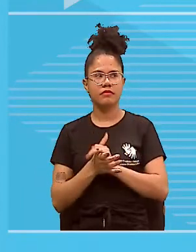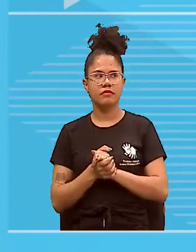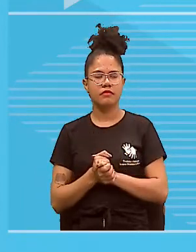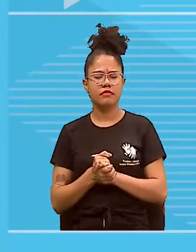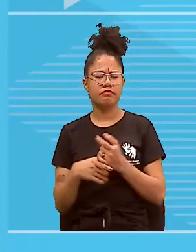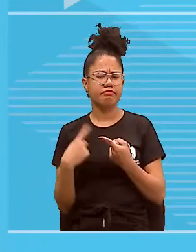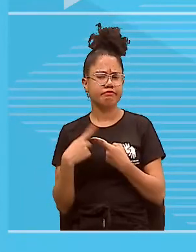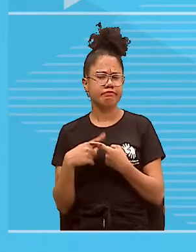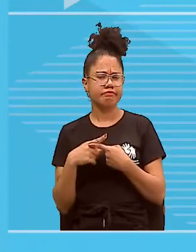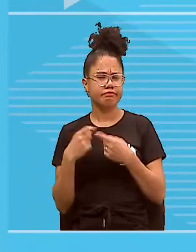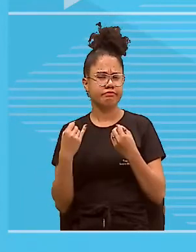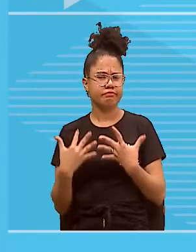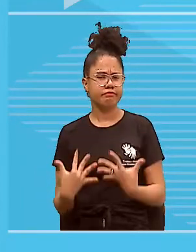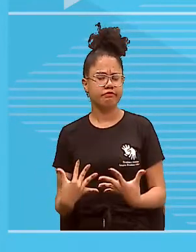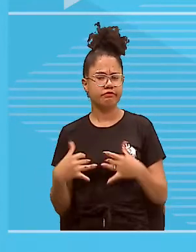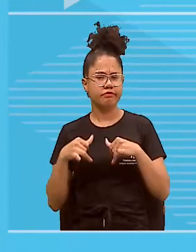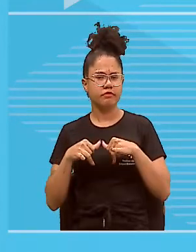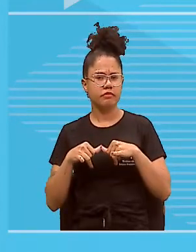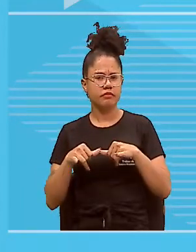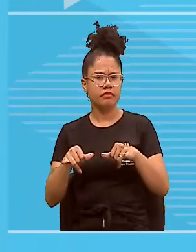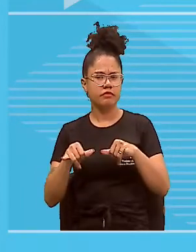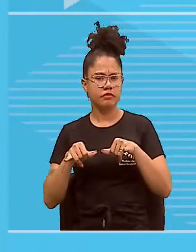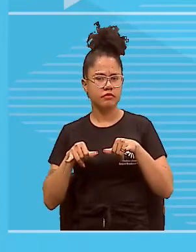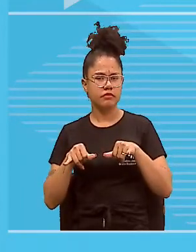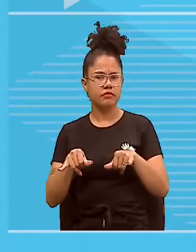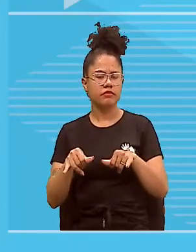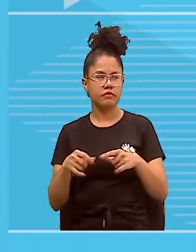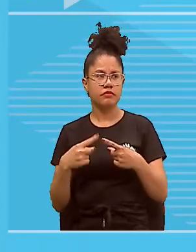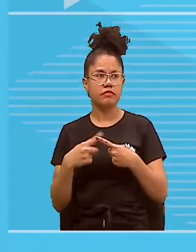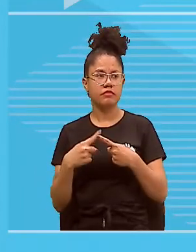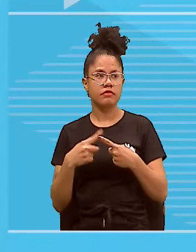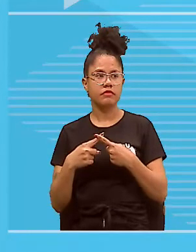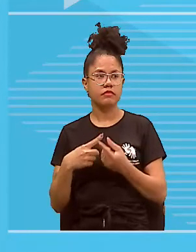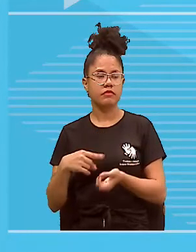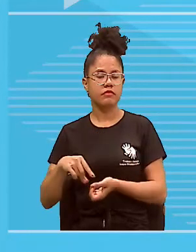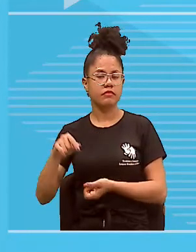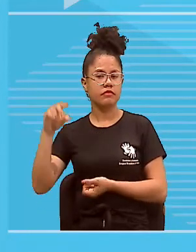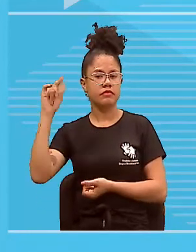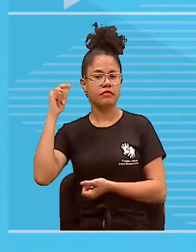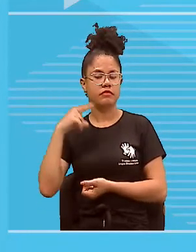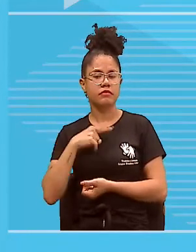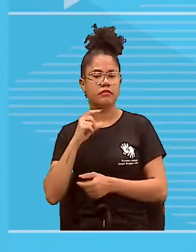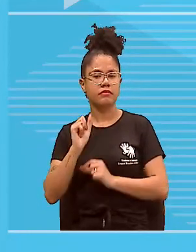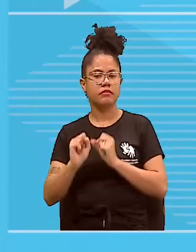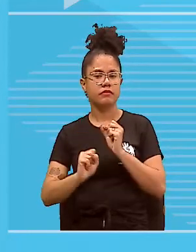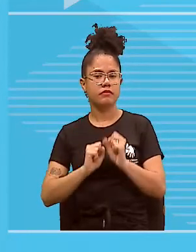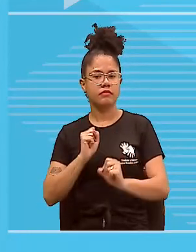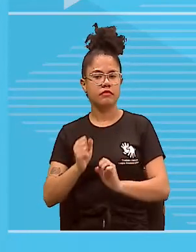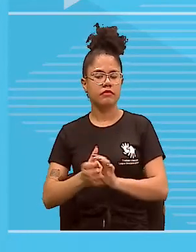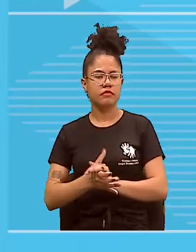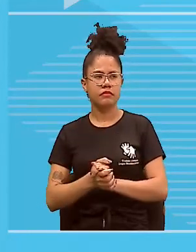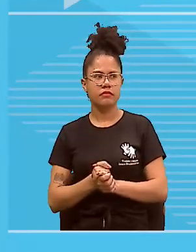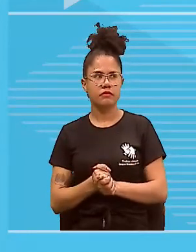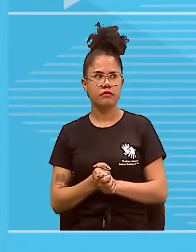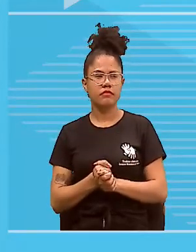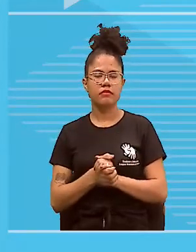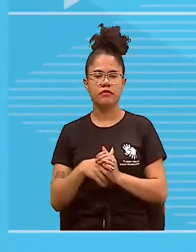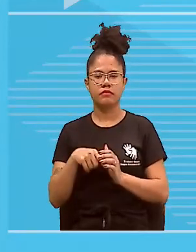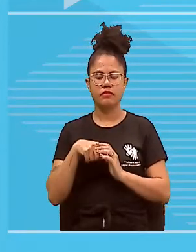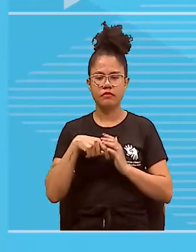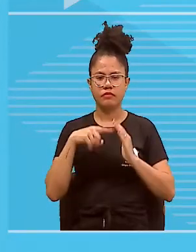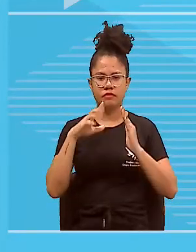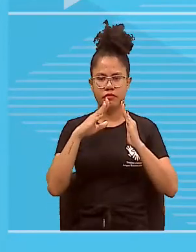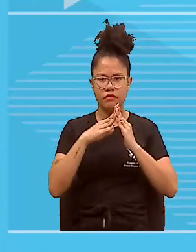falando do supermercado porque galerinha até então você tinha basicamente a padaria